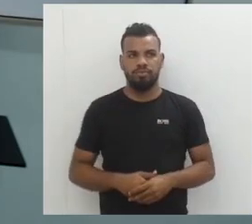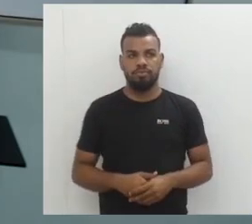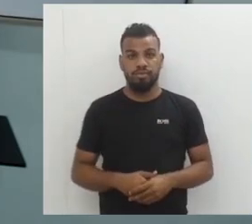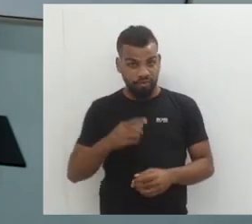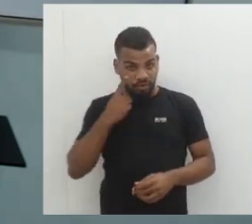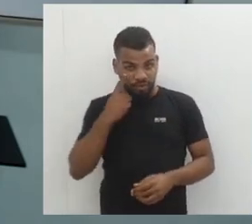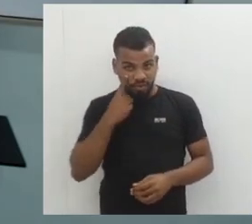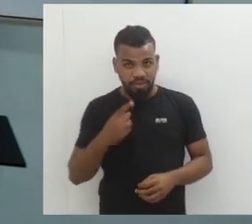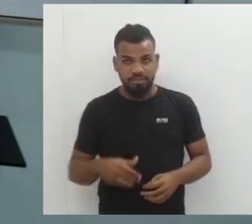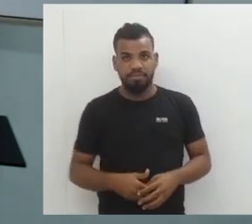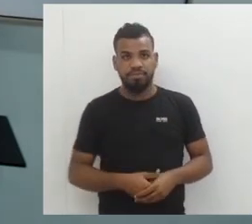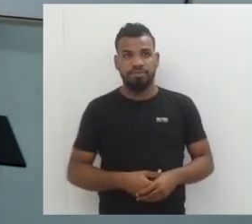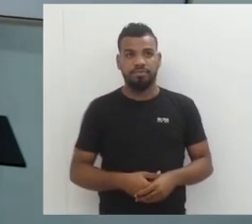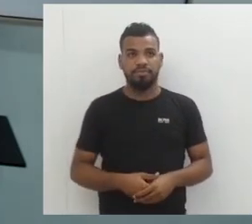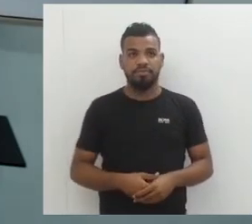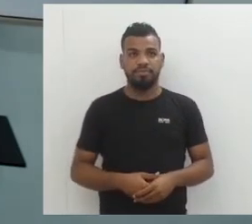ver?